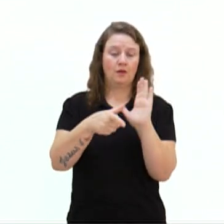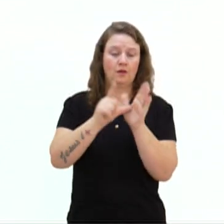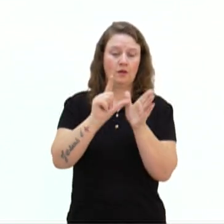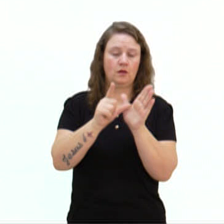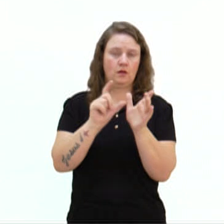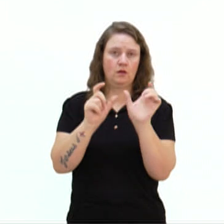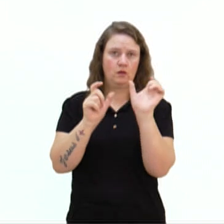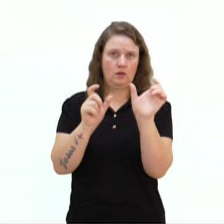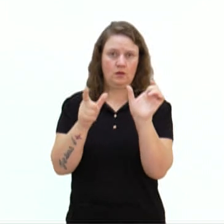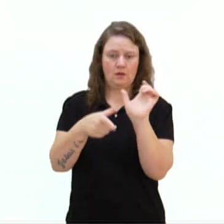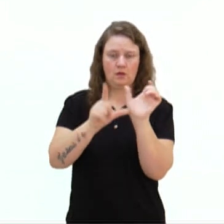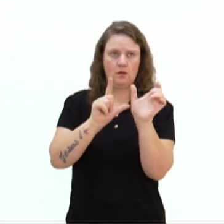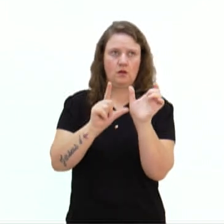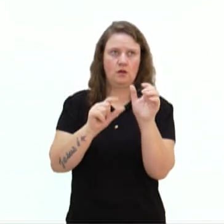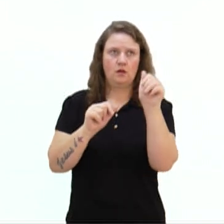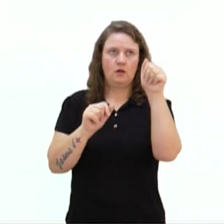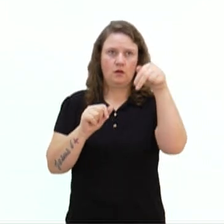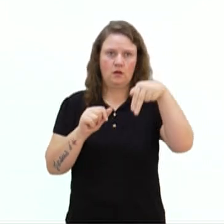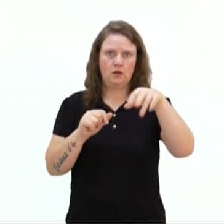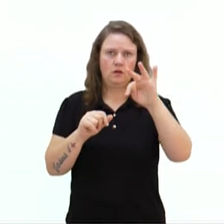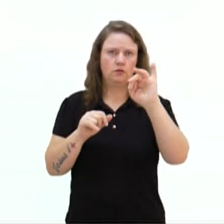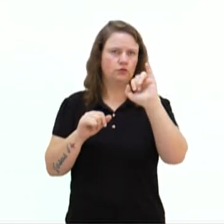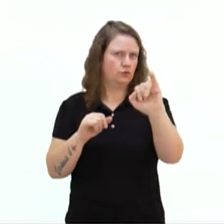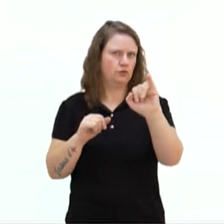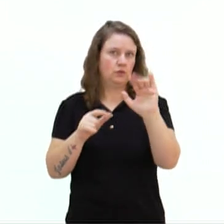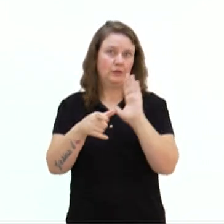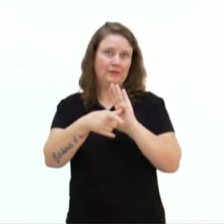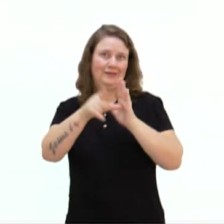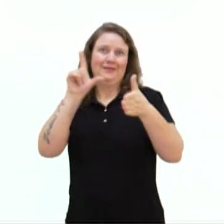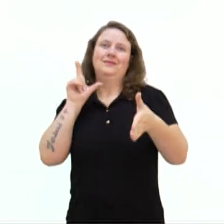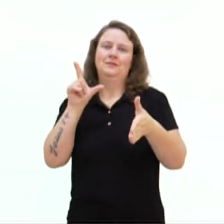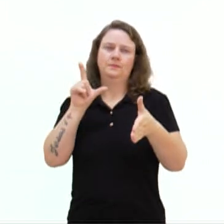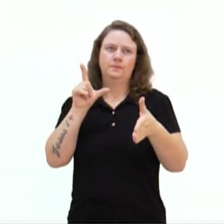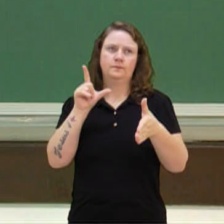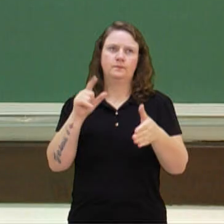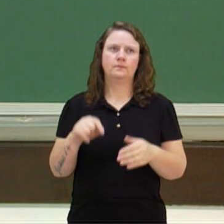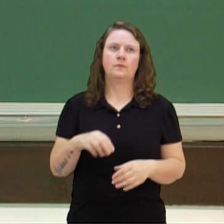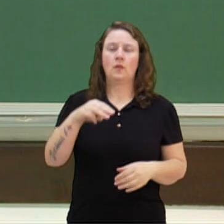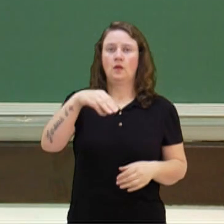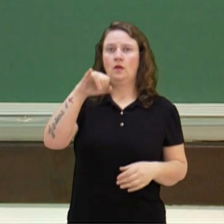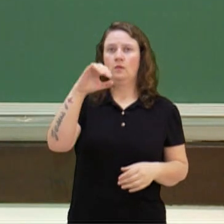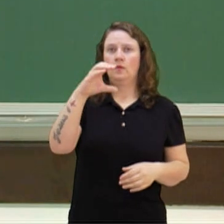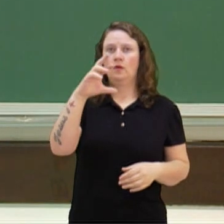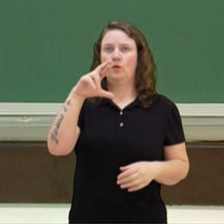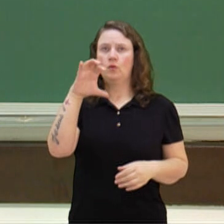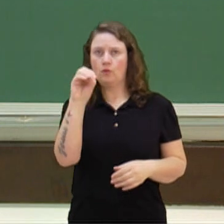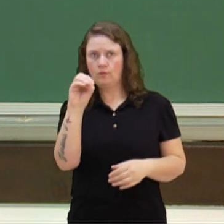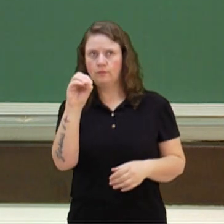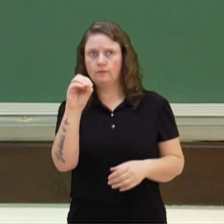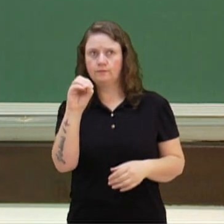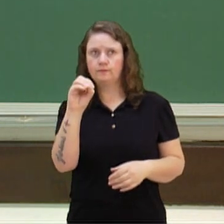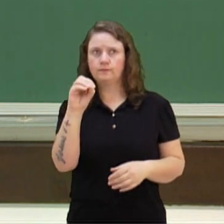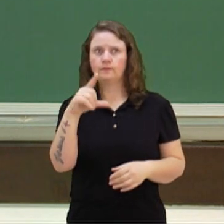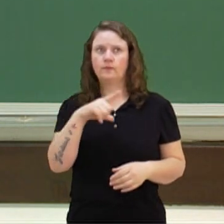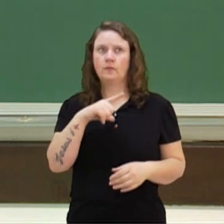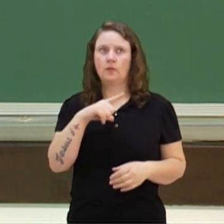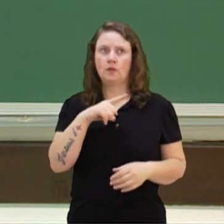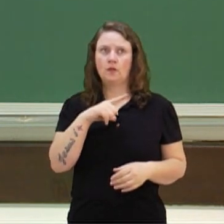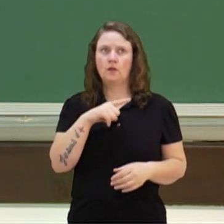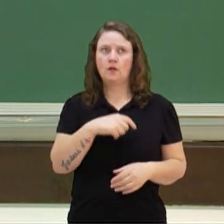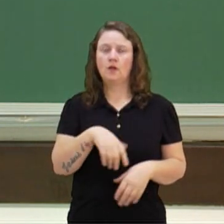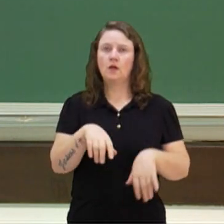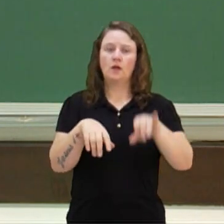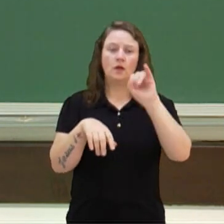antes. Então, anti, anti, micro, micro. Observe. Eles, anti, anti, termina com i. Inflamatório,